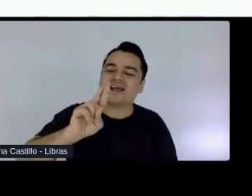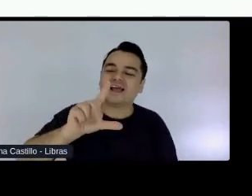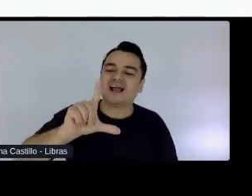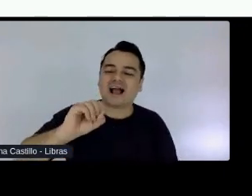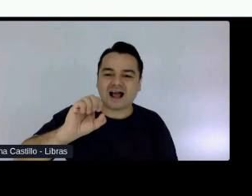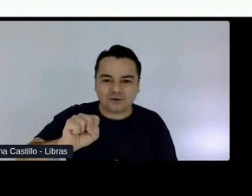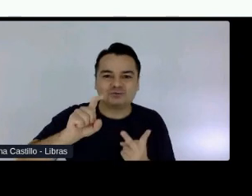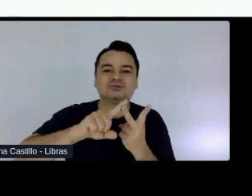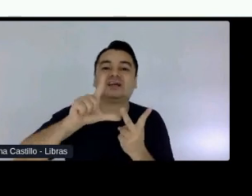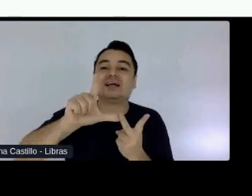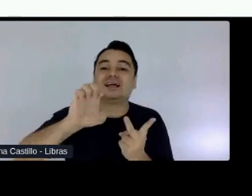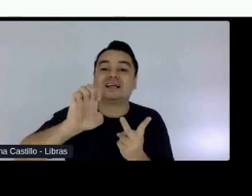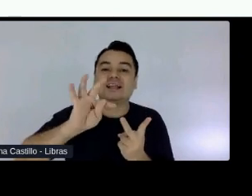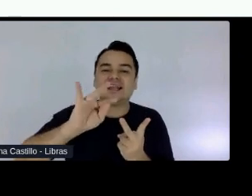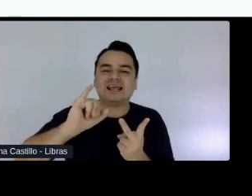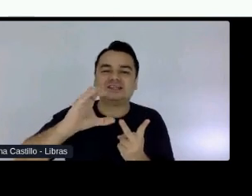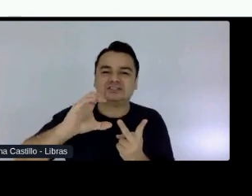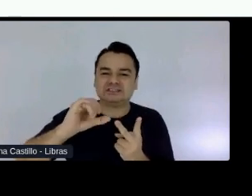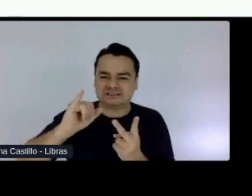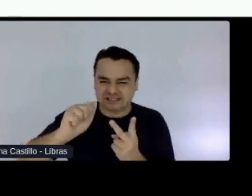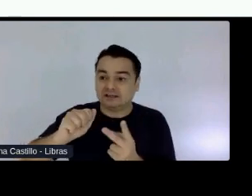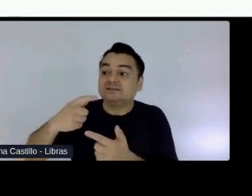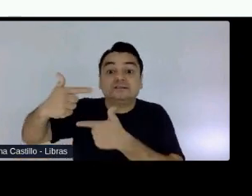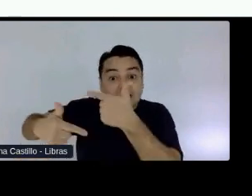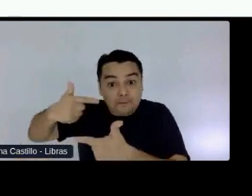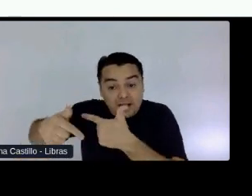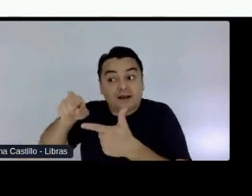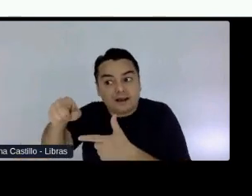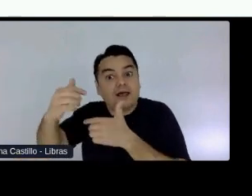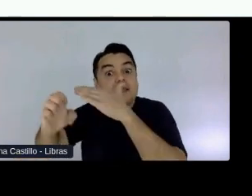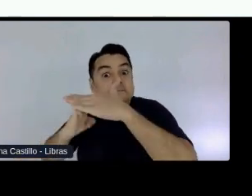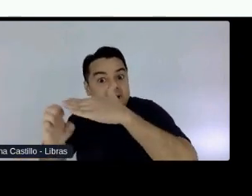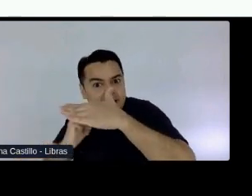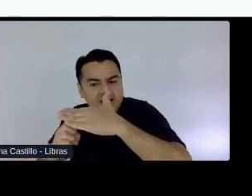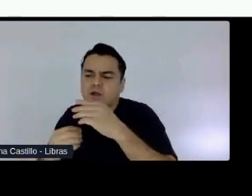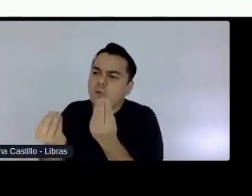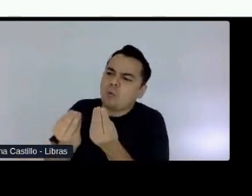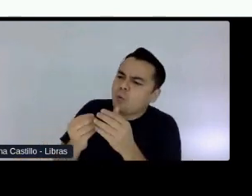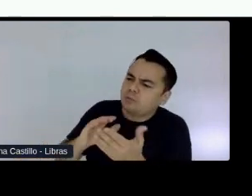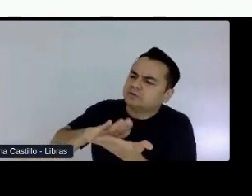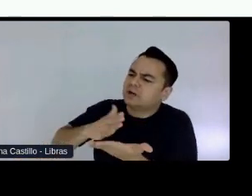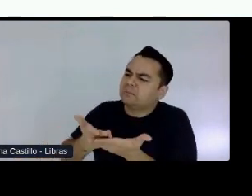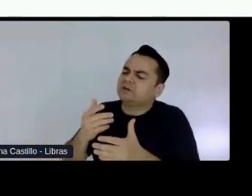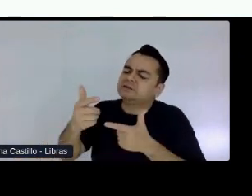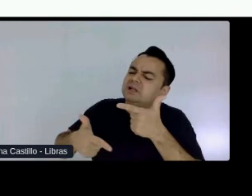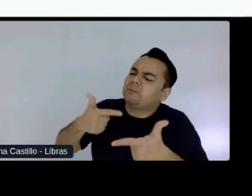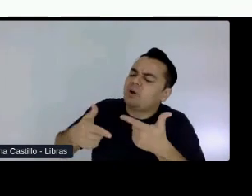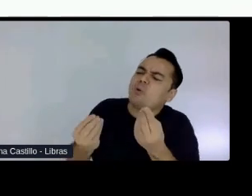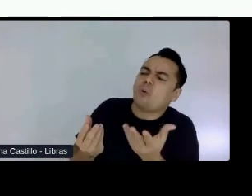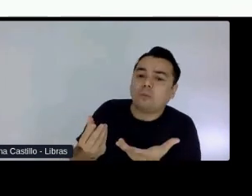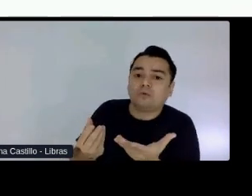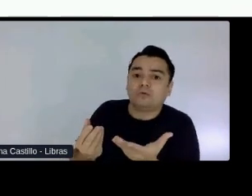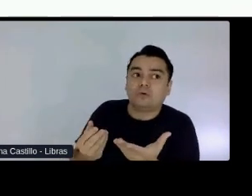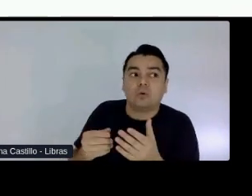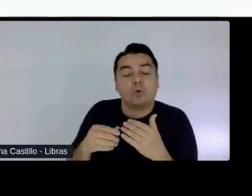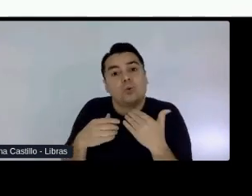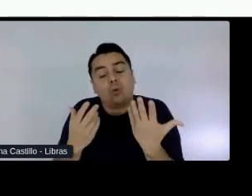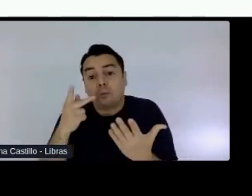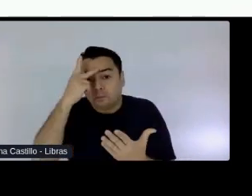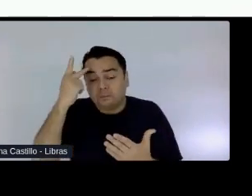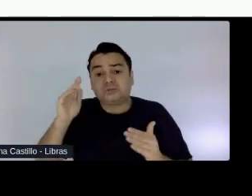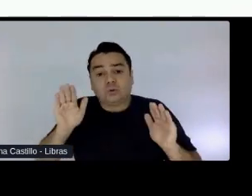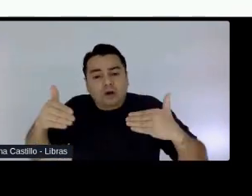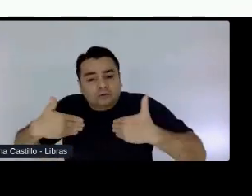vejo como que é o dia a dia de trabalho deles, né? Eu nunca tinha convivido tanto com pessoas com autismo como eu convivo hoje na